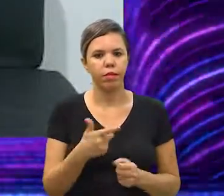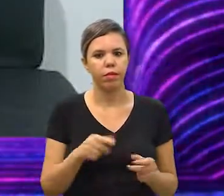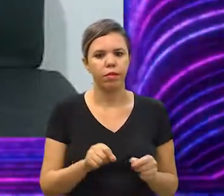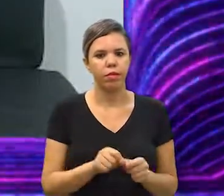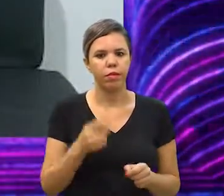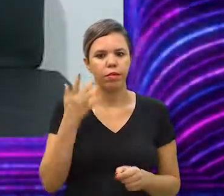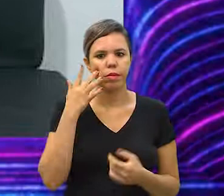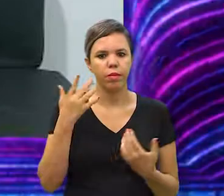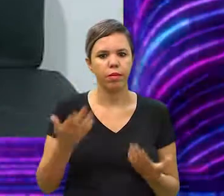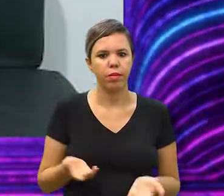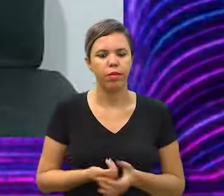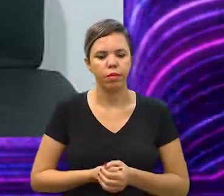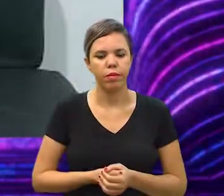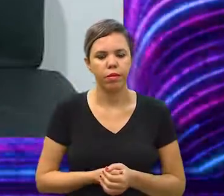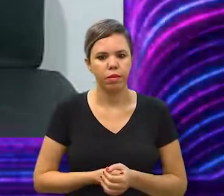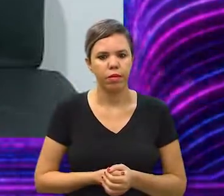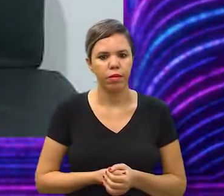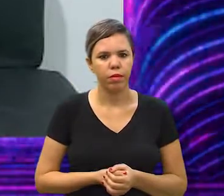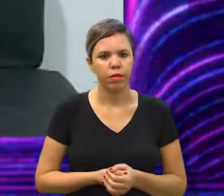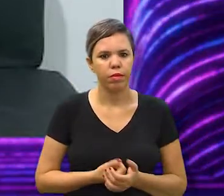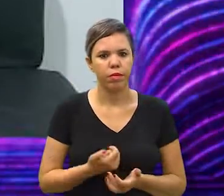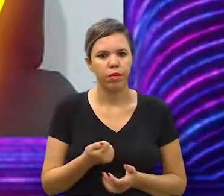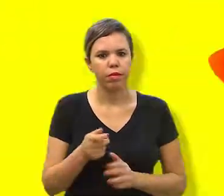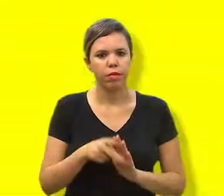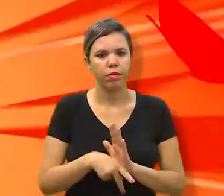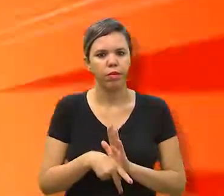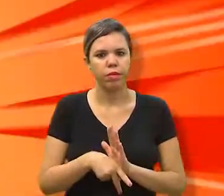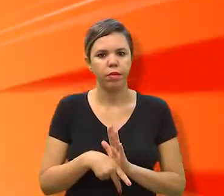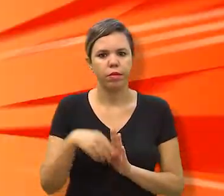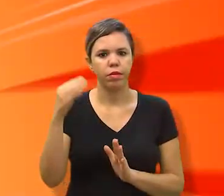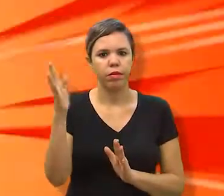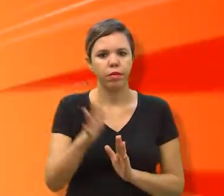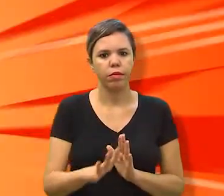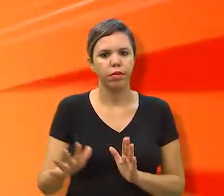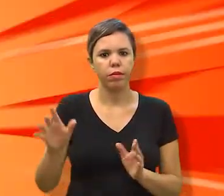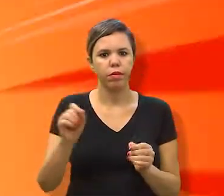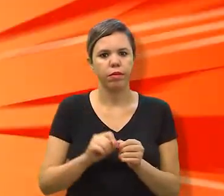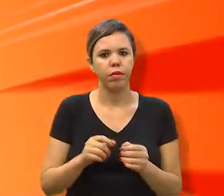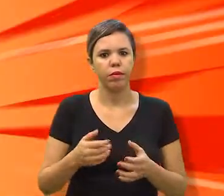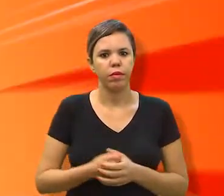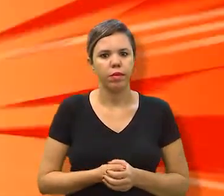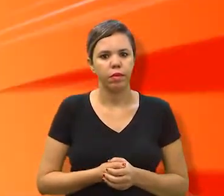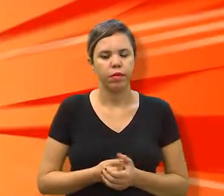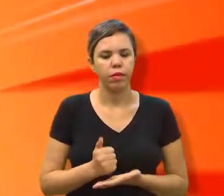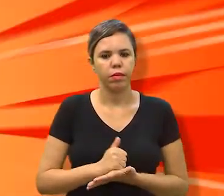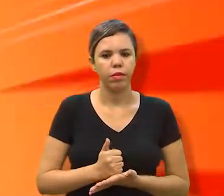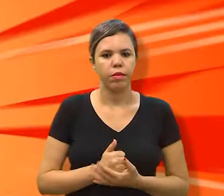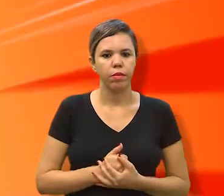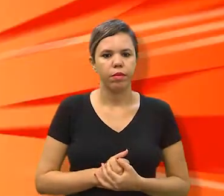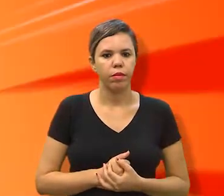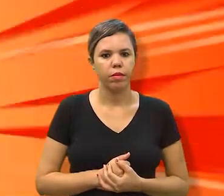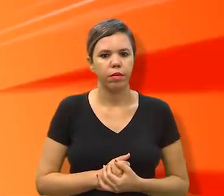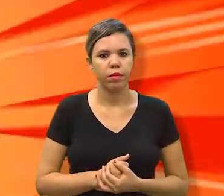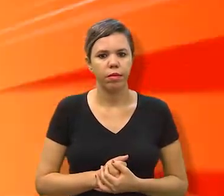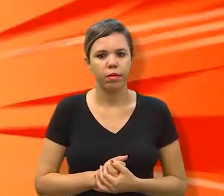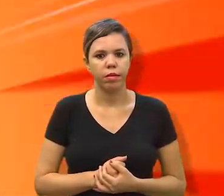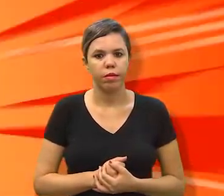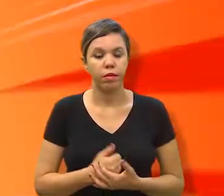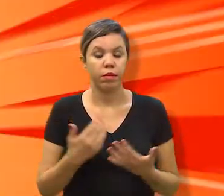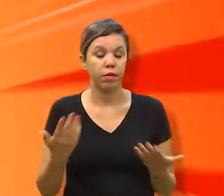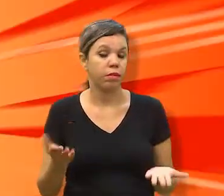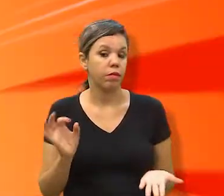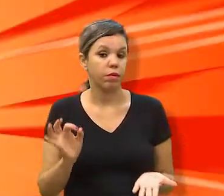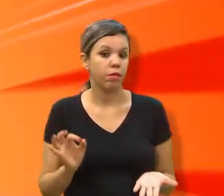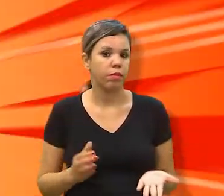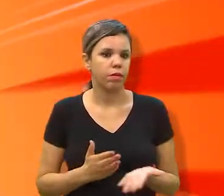mídias. Eu acho que é uma aposta que poucos projetos no Brasil fizeram, assim, de ter um jogo, né? E quem sabe